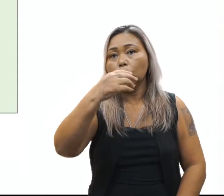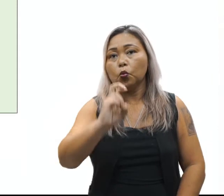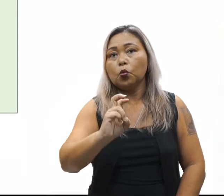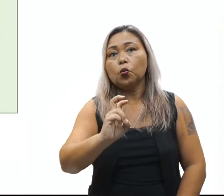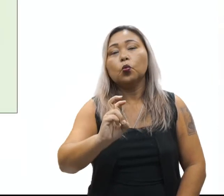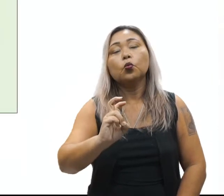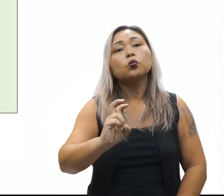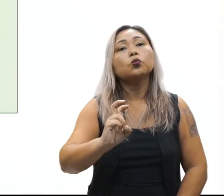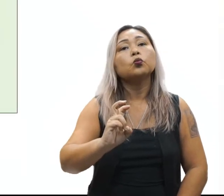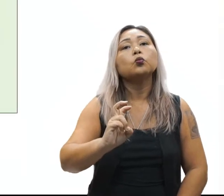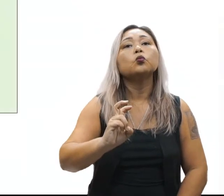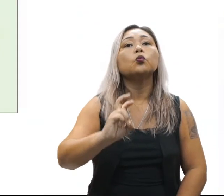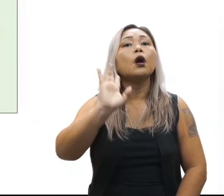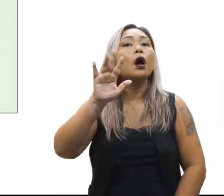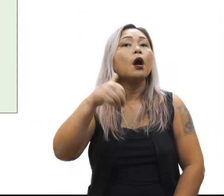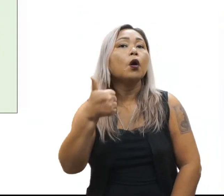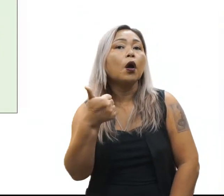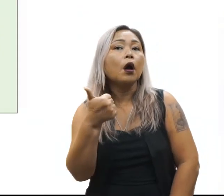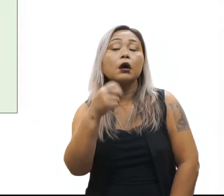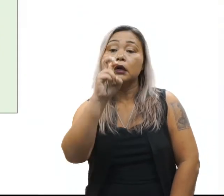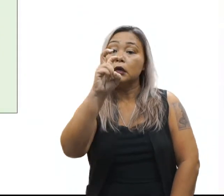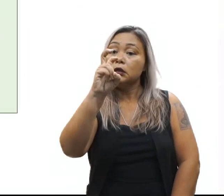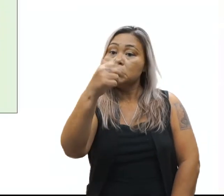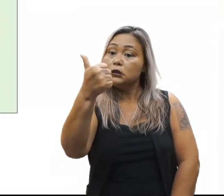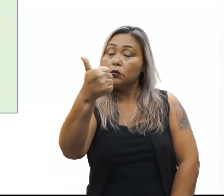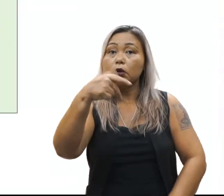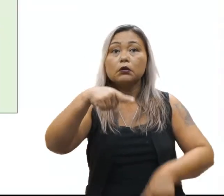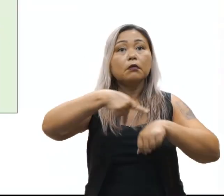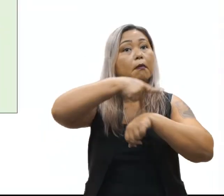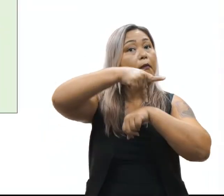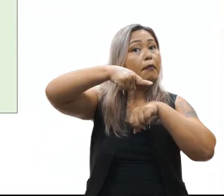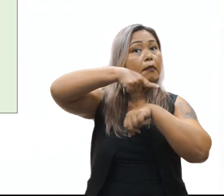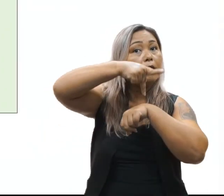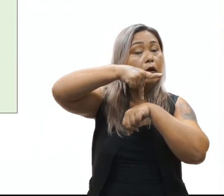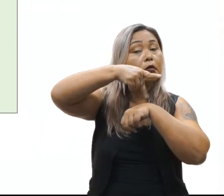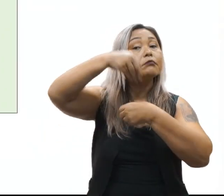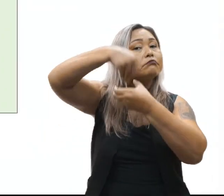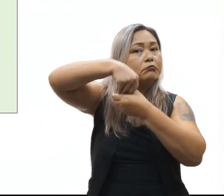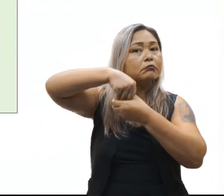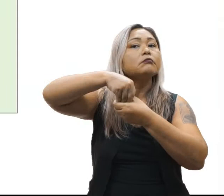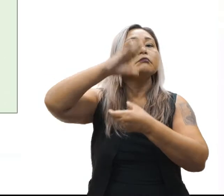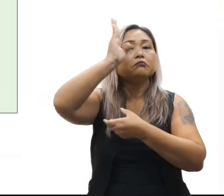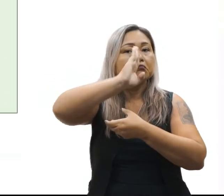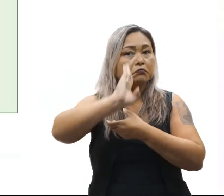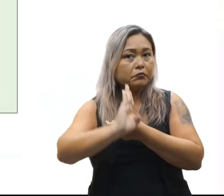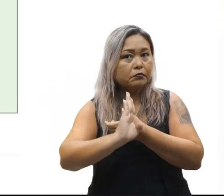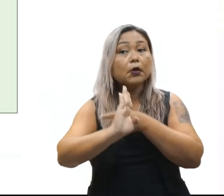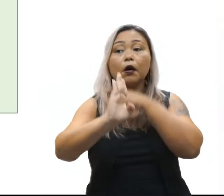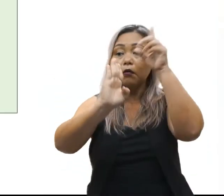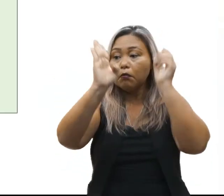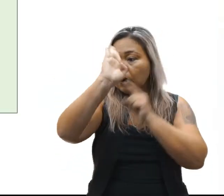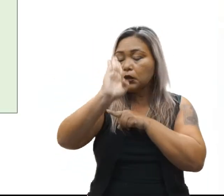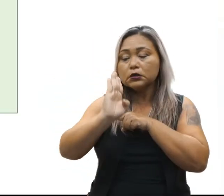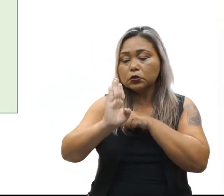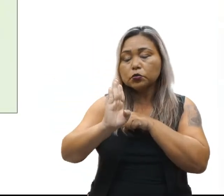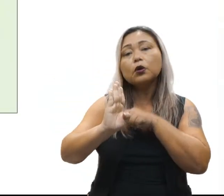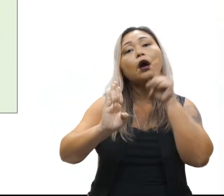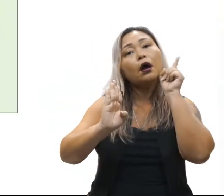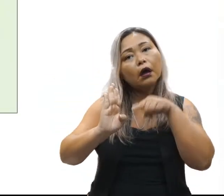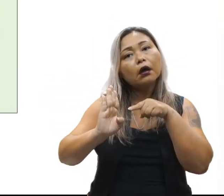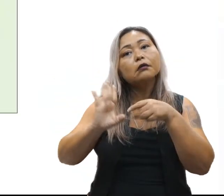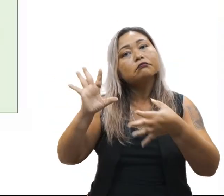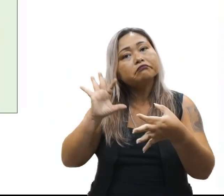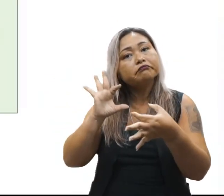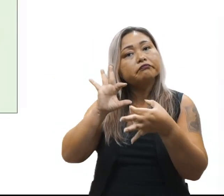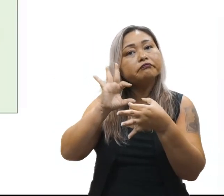1945 por 51 países, entre eles o Brasil. Ou seja, o Brasil é um dos países signatários